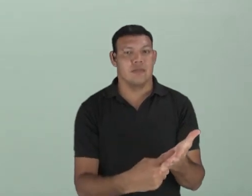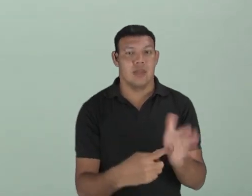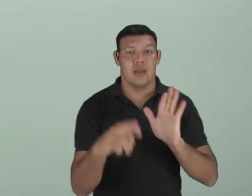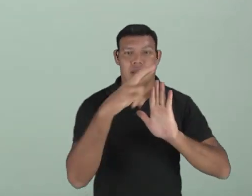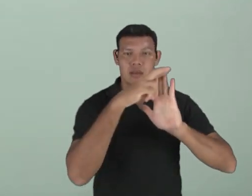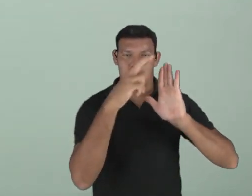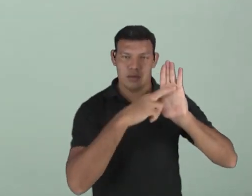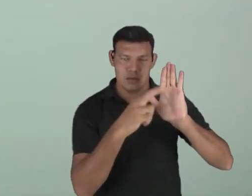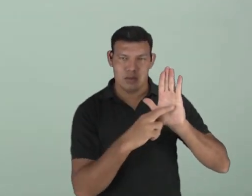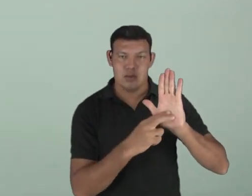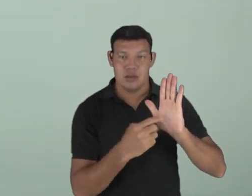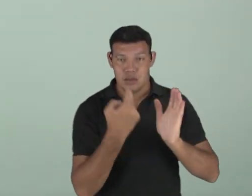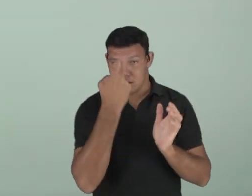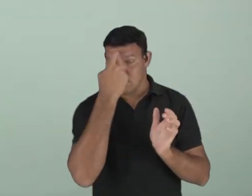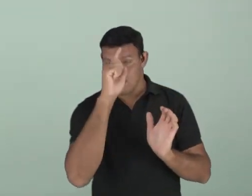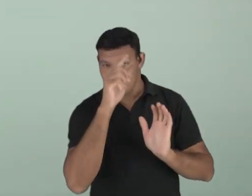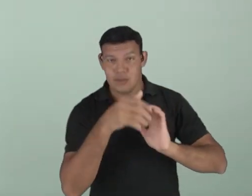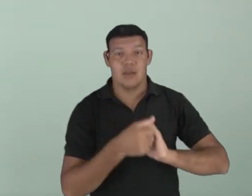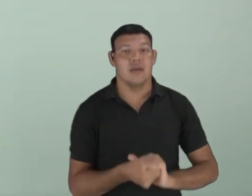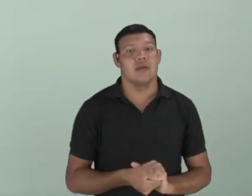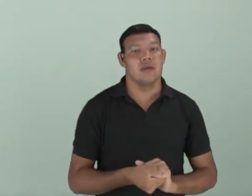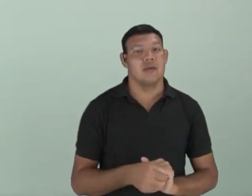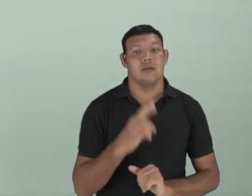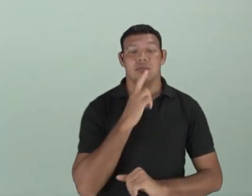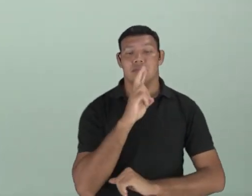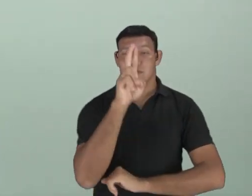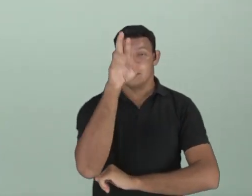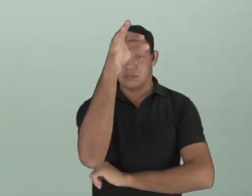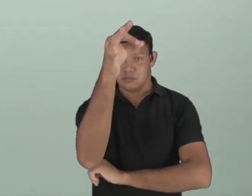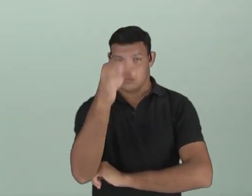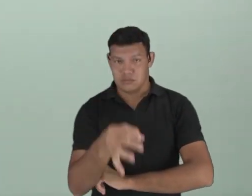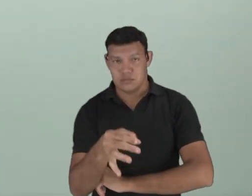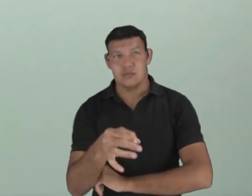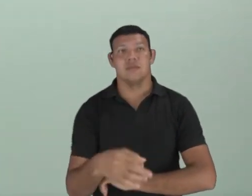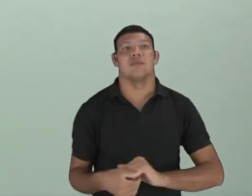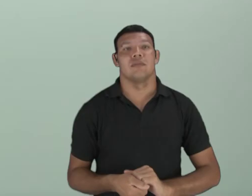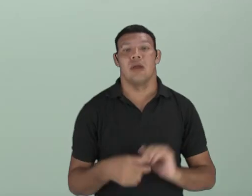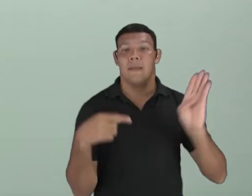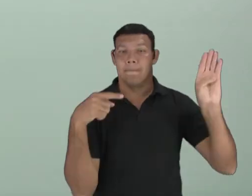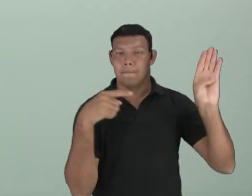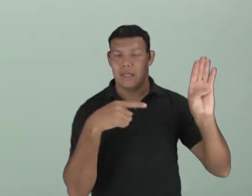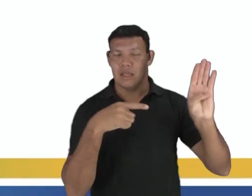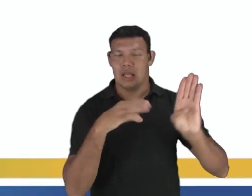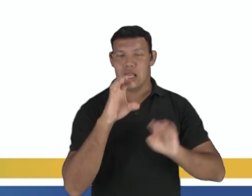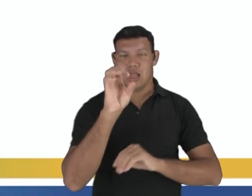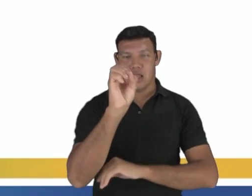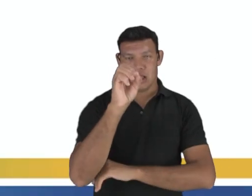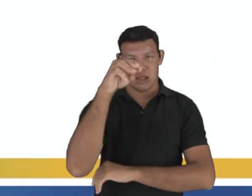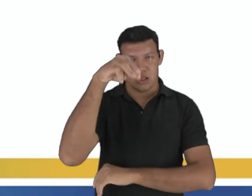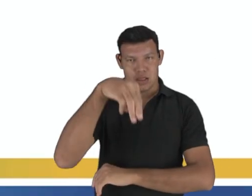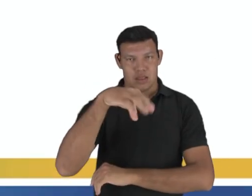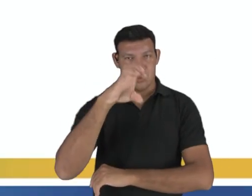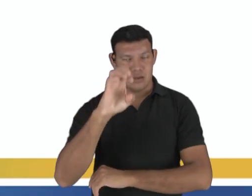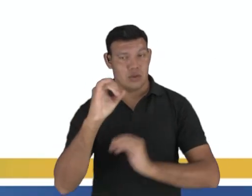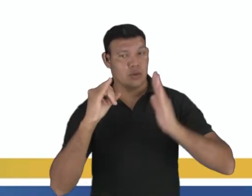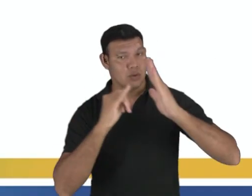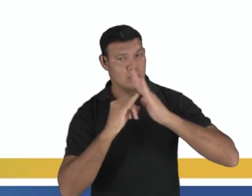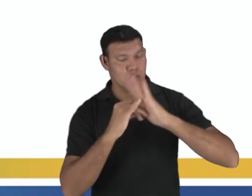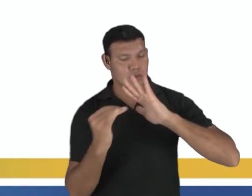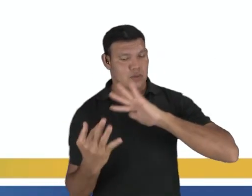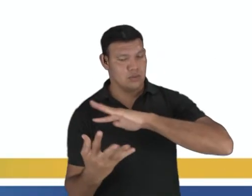desses acordos, depois que essas regras são criadas. Então, a nossa alternativa correta é a nossa alternativa